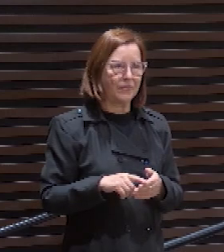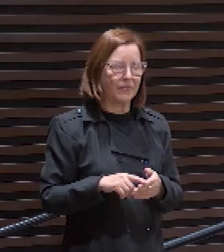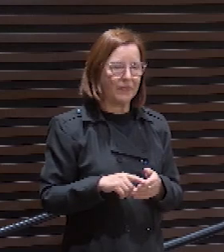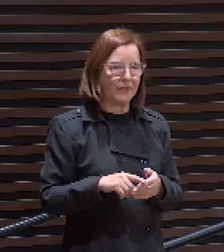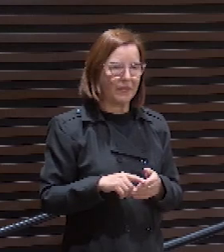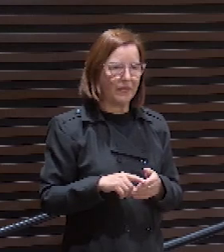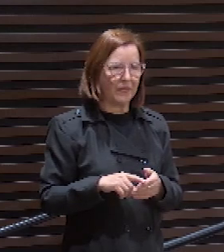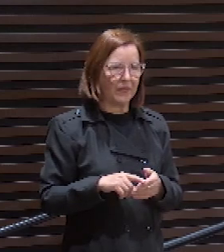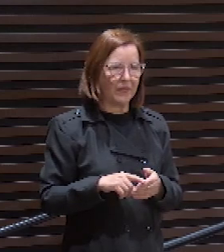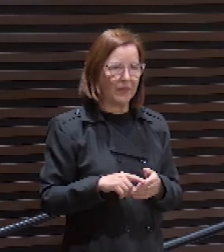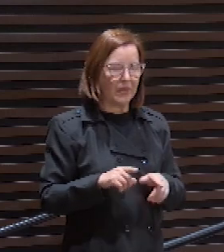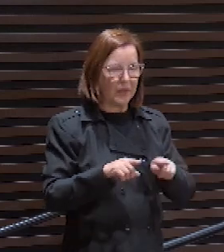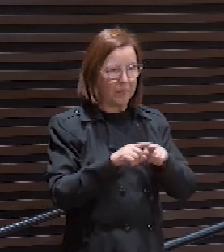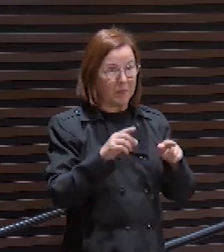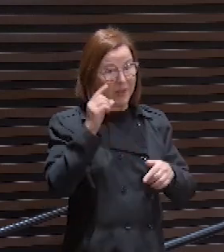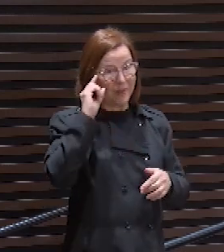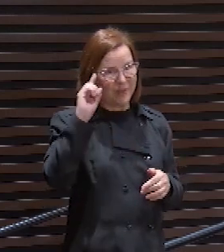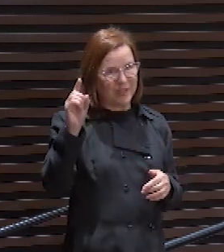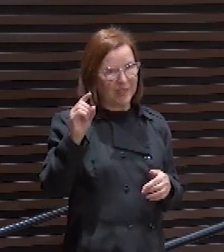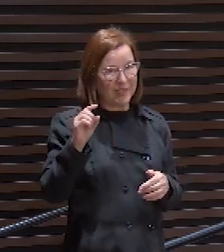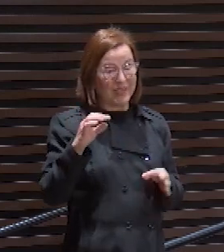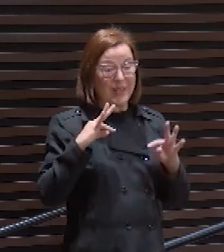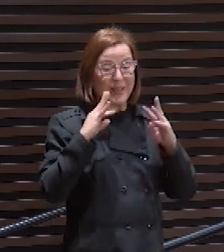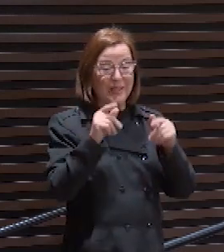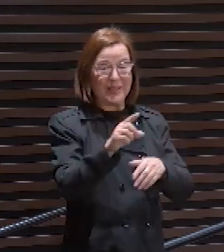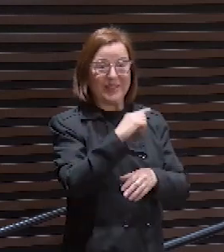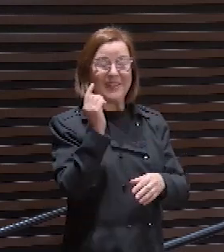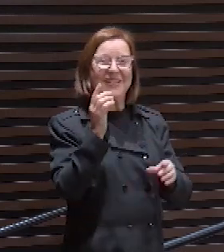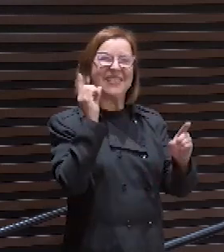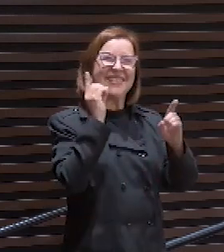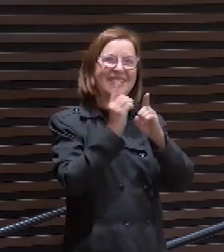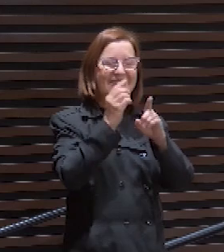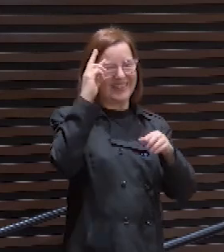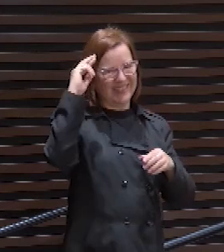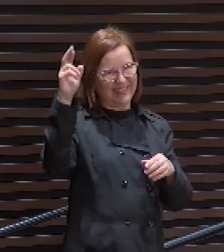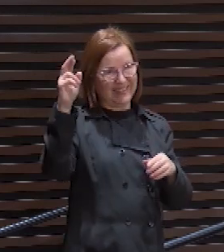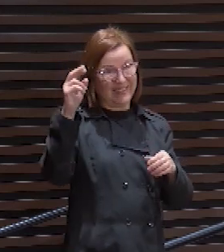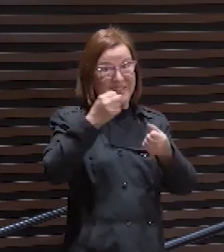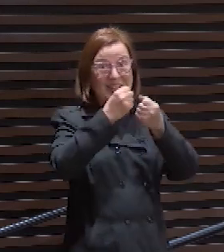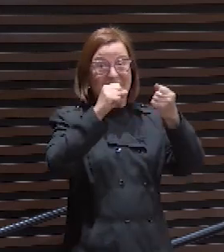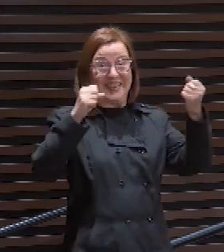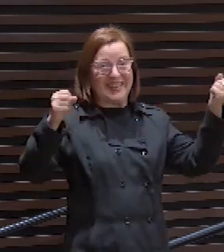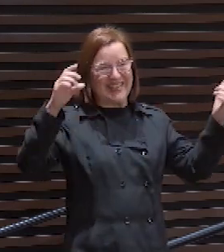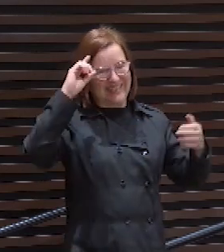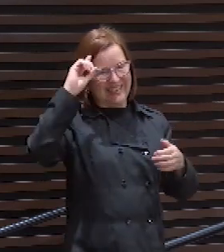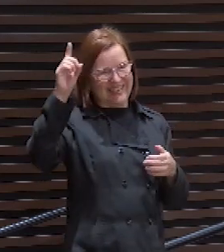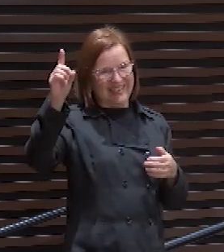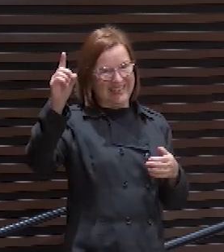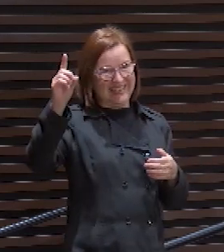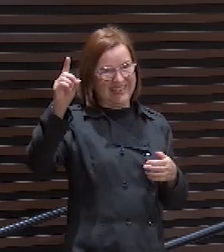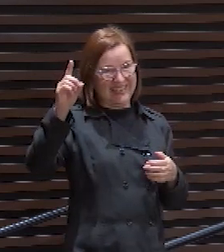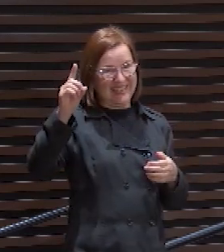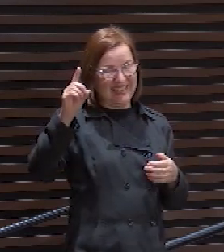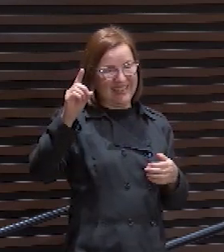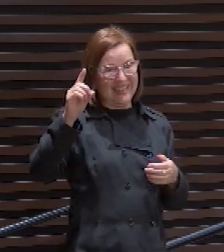um dia todos os homens se encontrarão com o Senhor no grande dia. E ele sendo o grande juiz de todas as